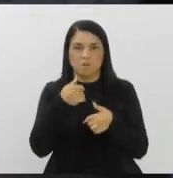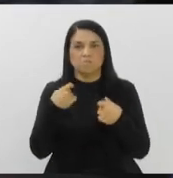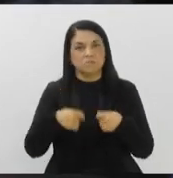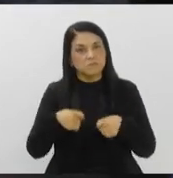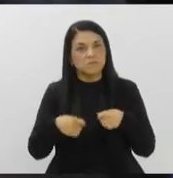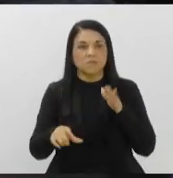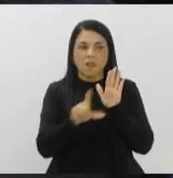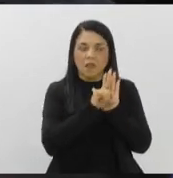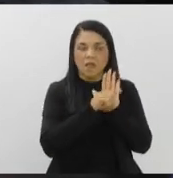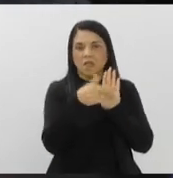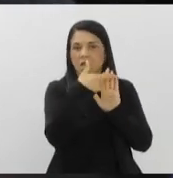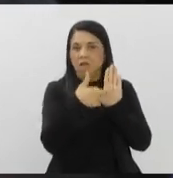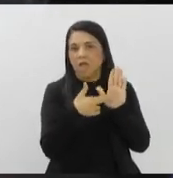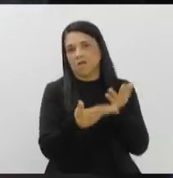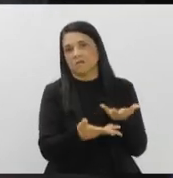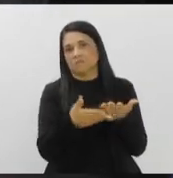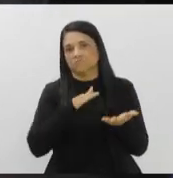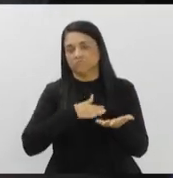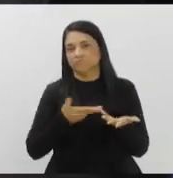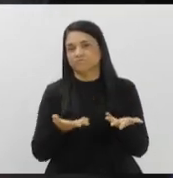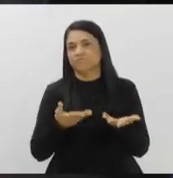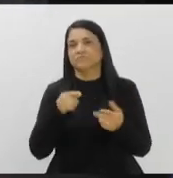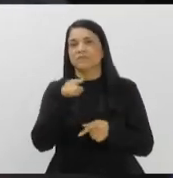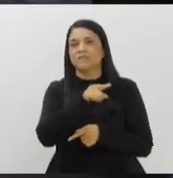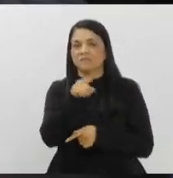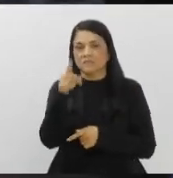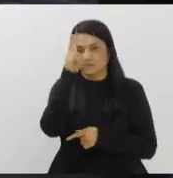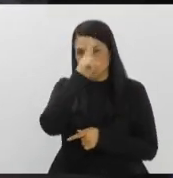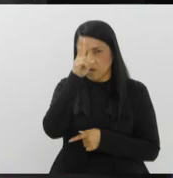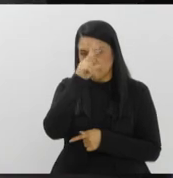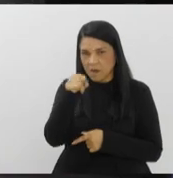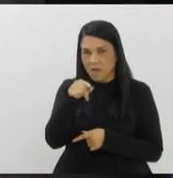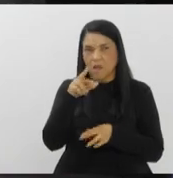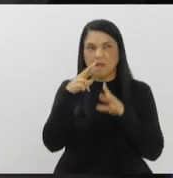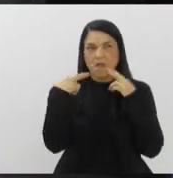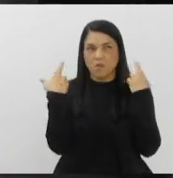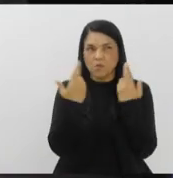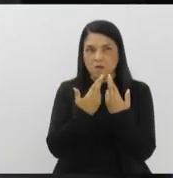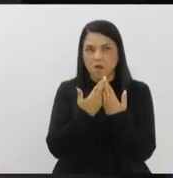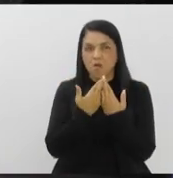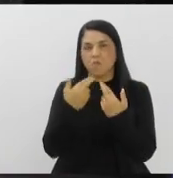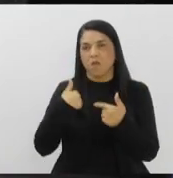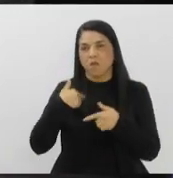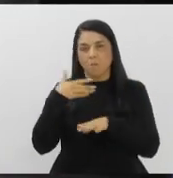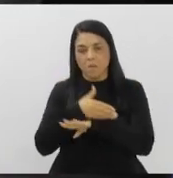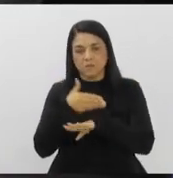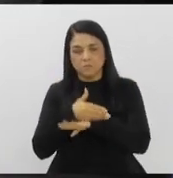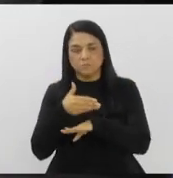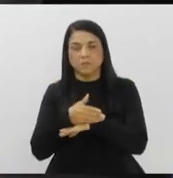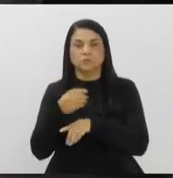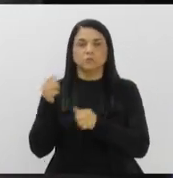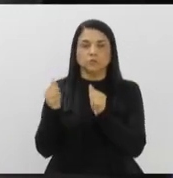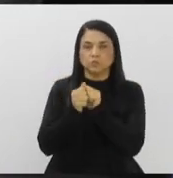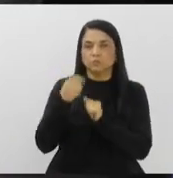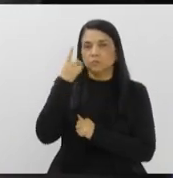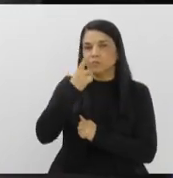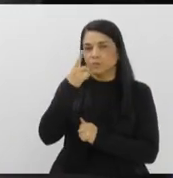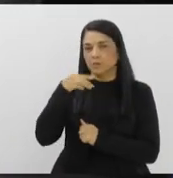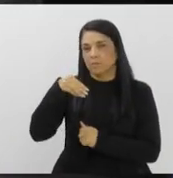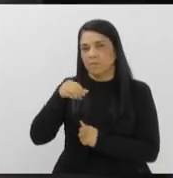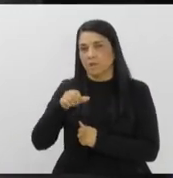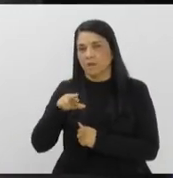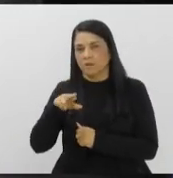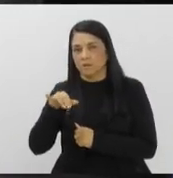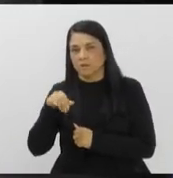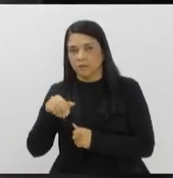FNDE, né? Alguns vão lembrar do que eu estou falando, que estava numa reunião da deputada Marina, né? E